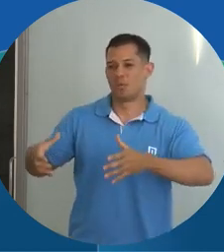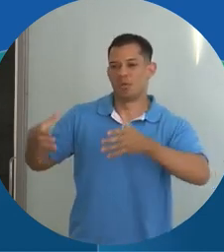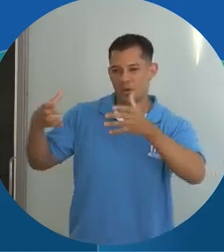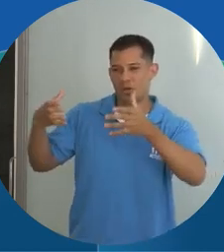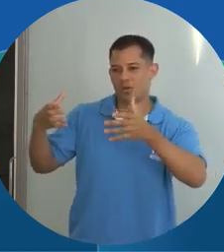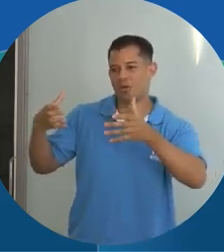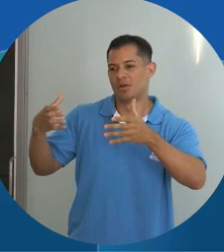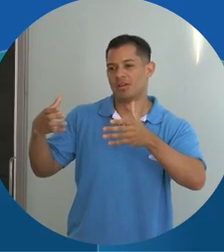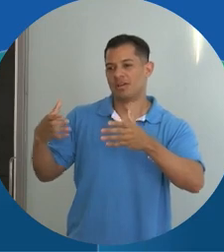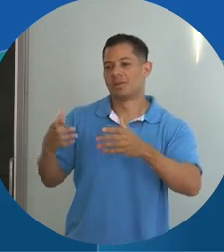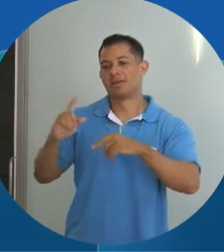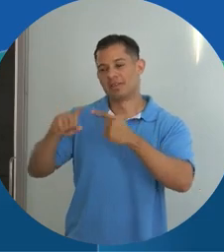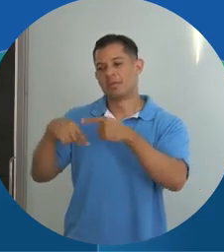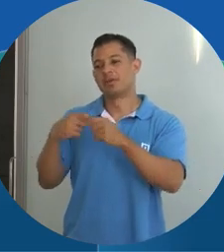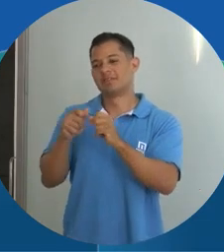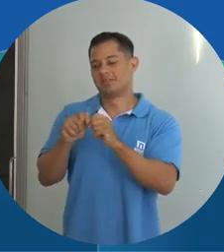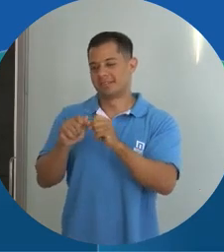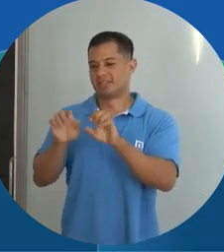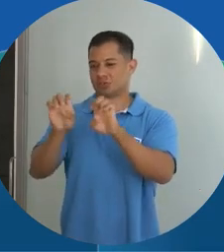depois feita a estrutura final.